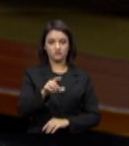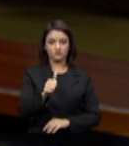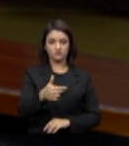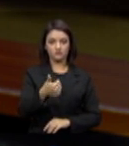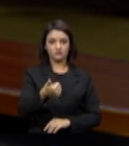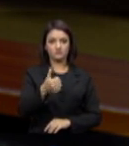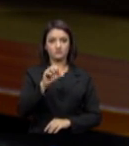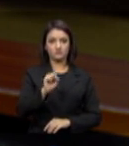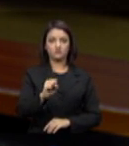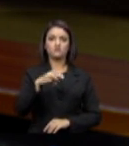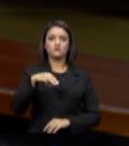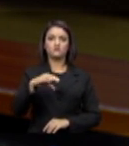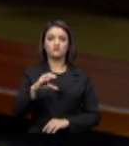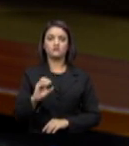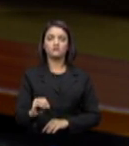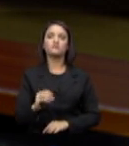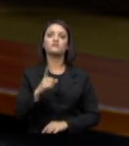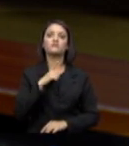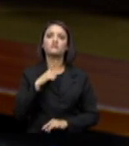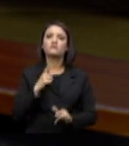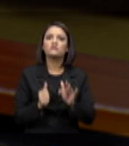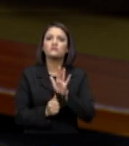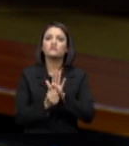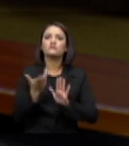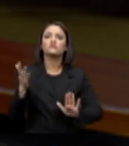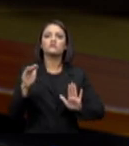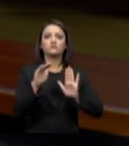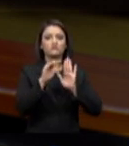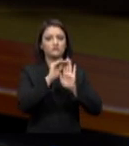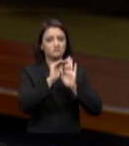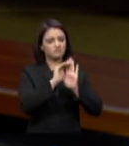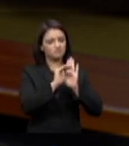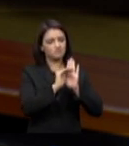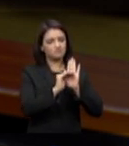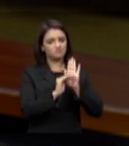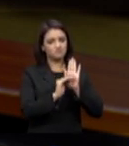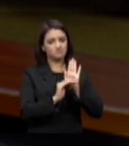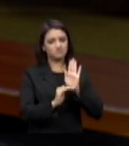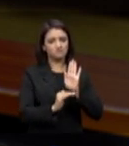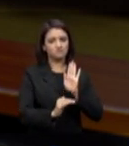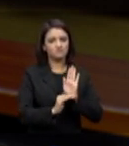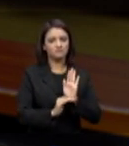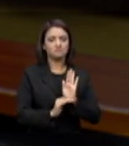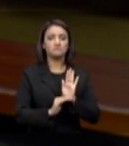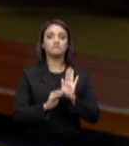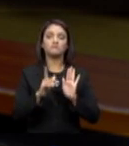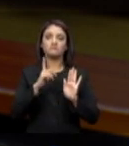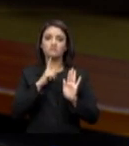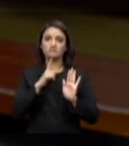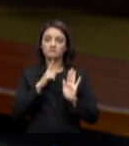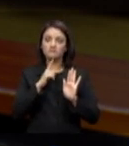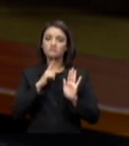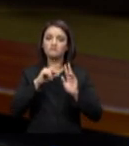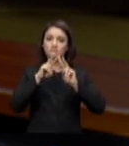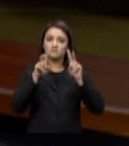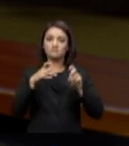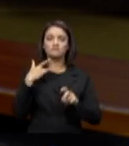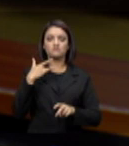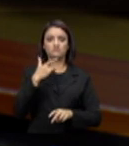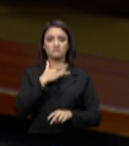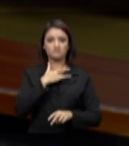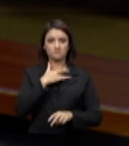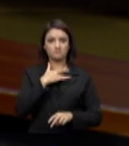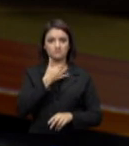na qual preveem uma série de medidas de enfrentamento da emergência de saúde pública no âmbito